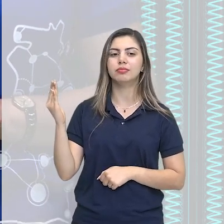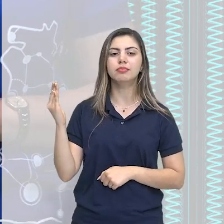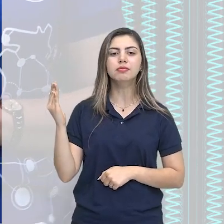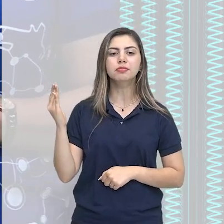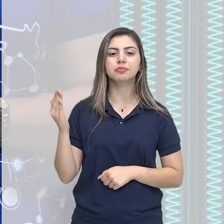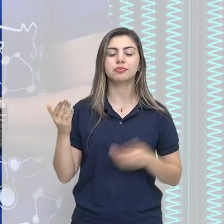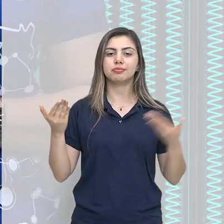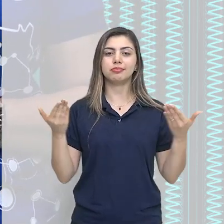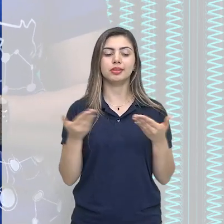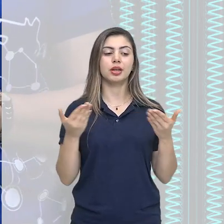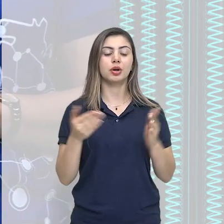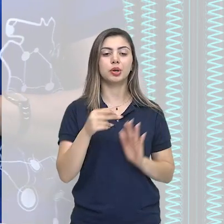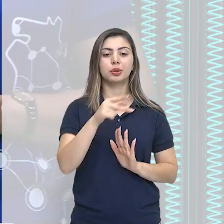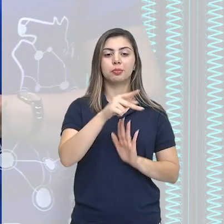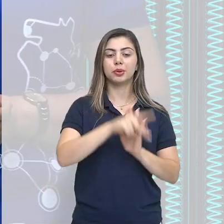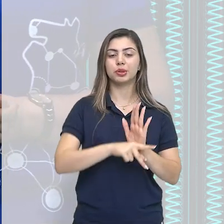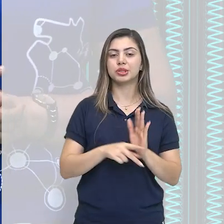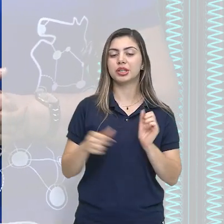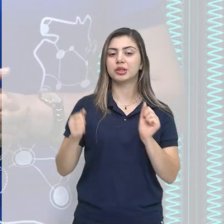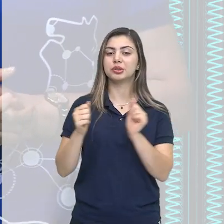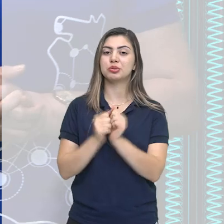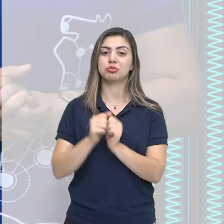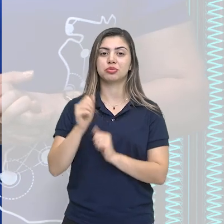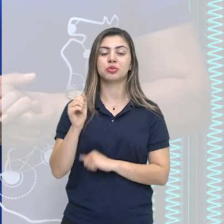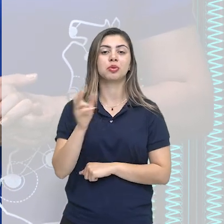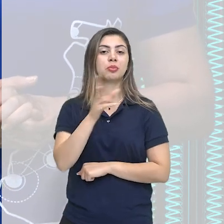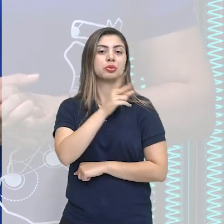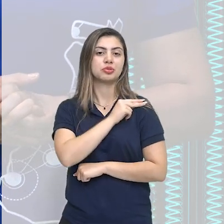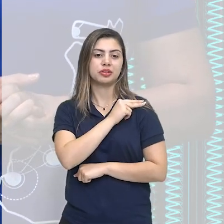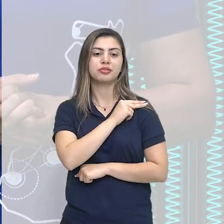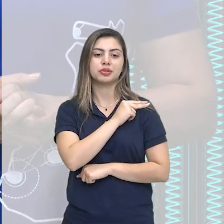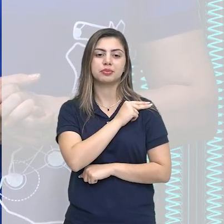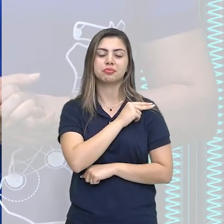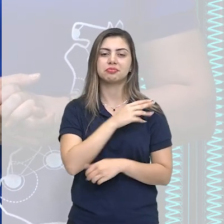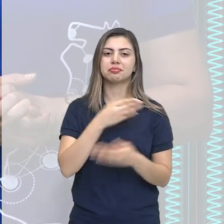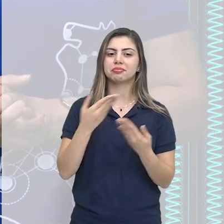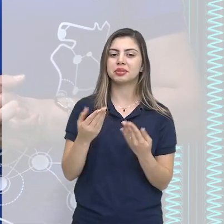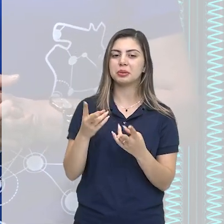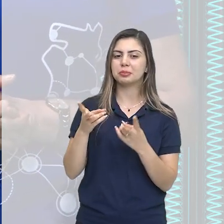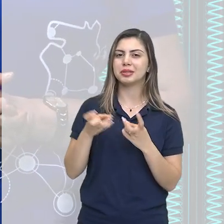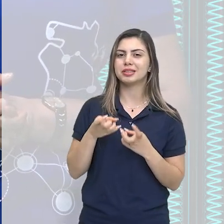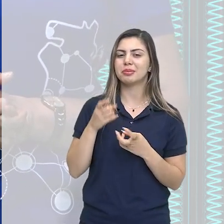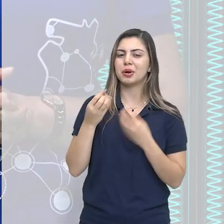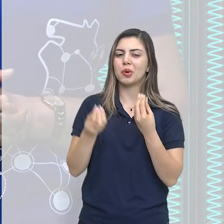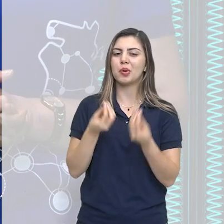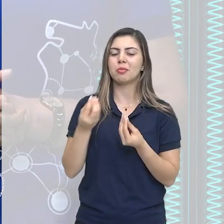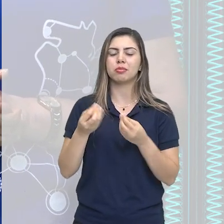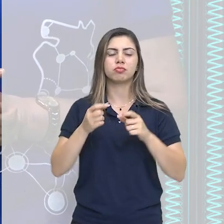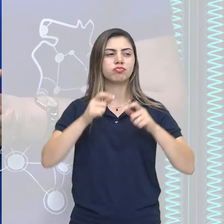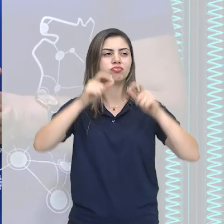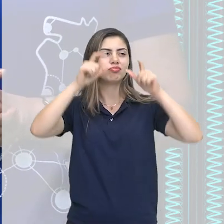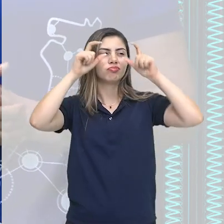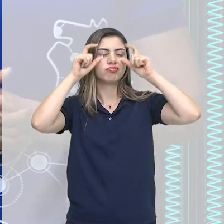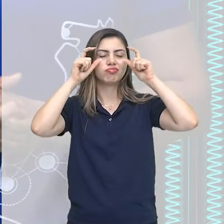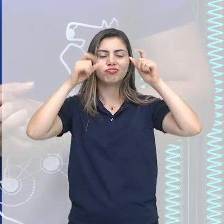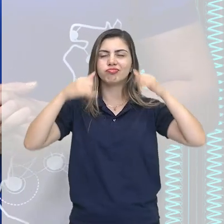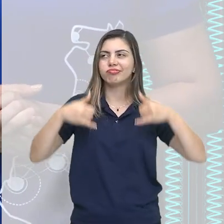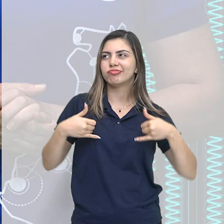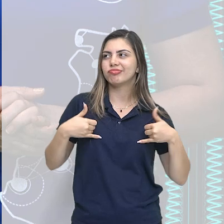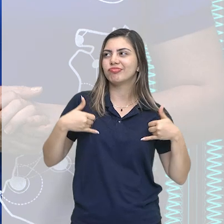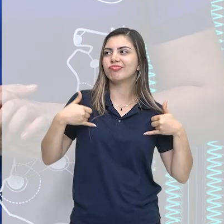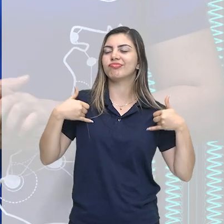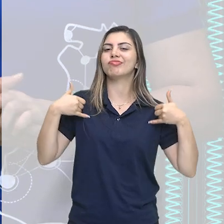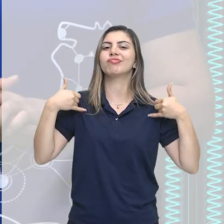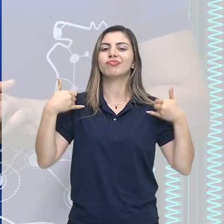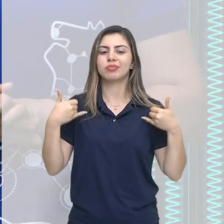Apresentando o projeto como um chefe. Então, observe que ele está todo de óculos escuro, como se fosse o Todo-Poderoso,